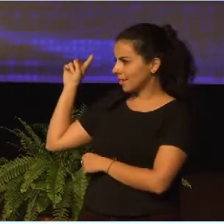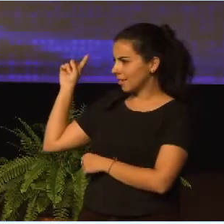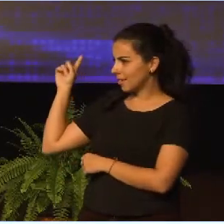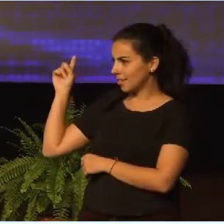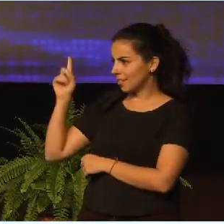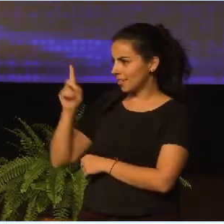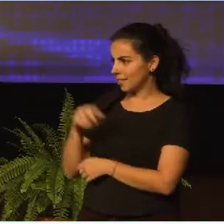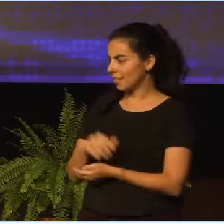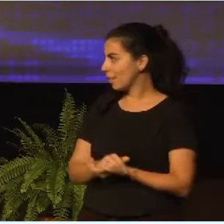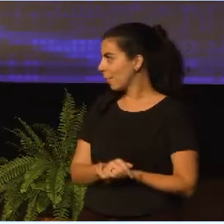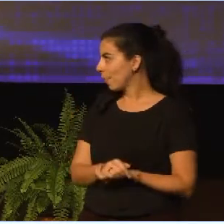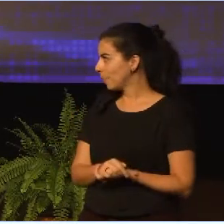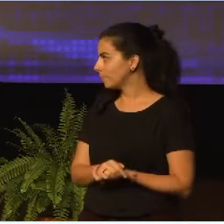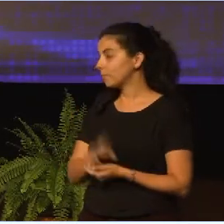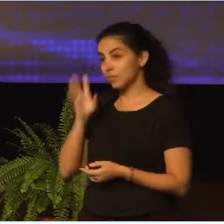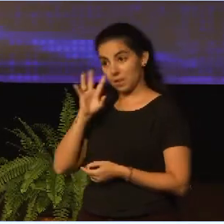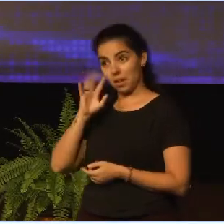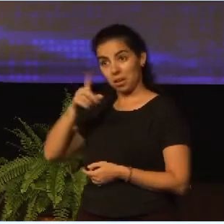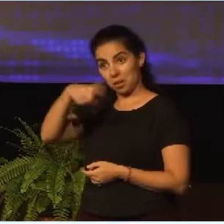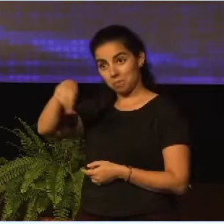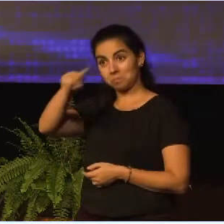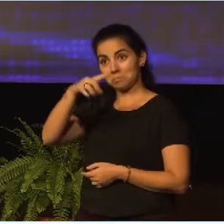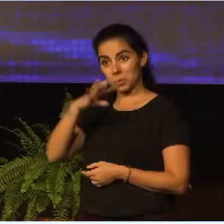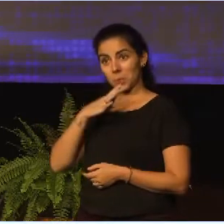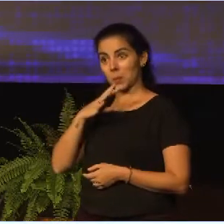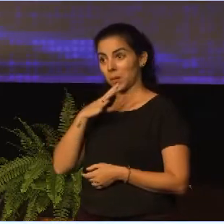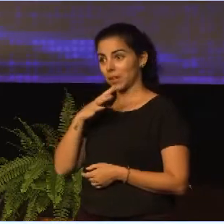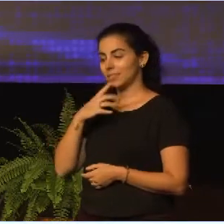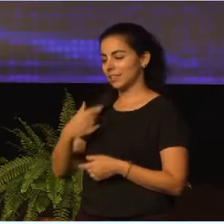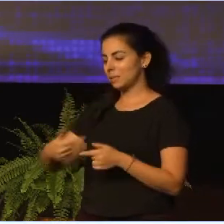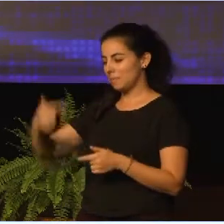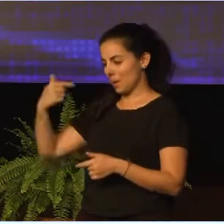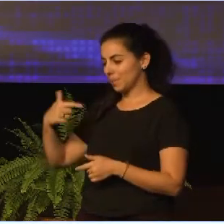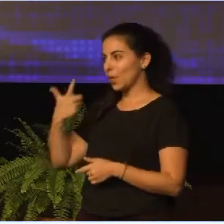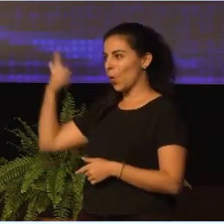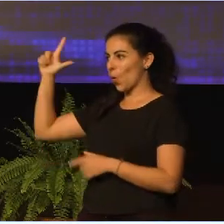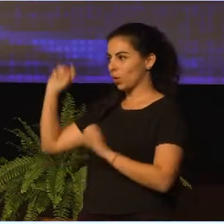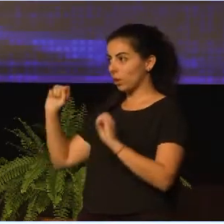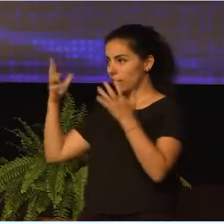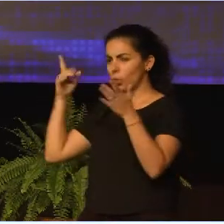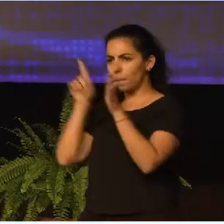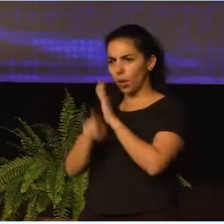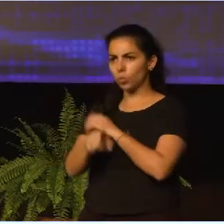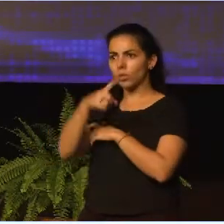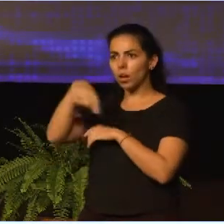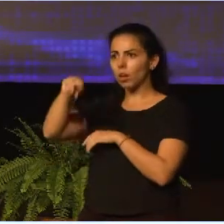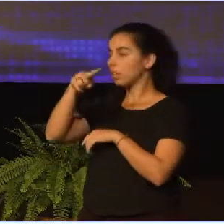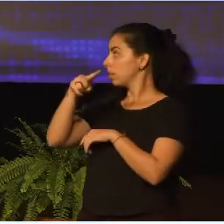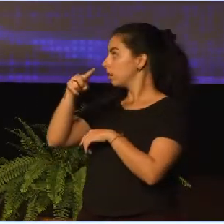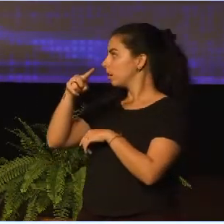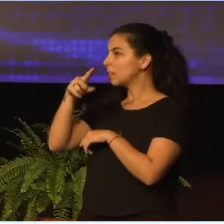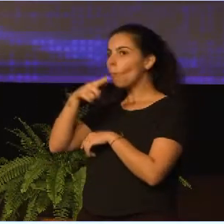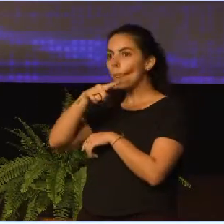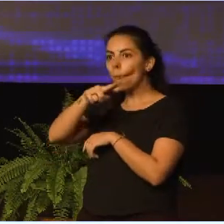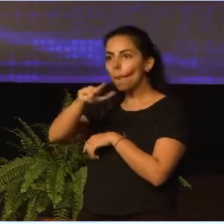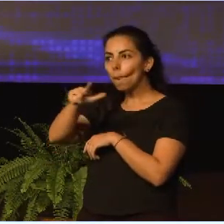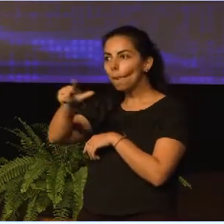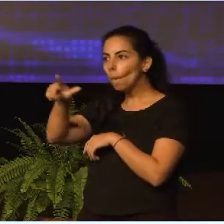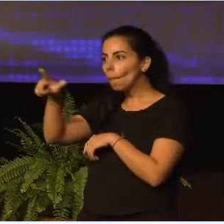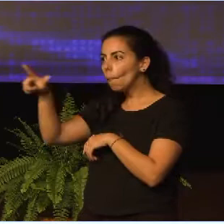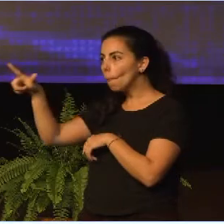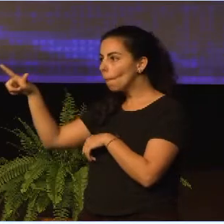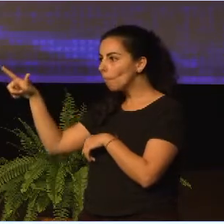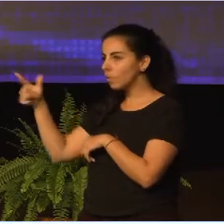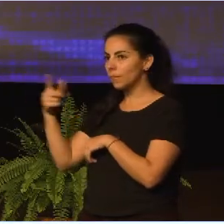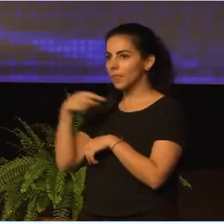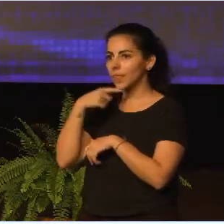Cara, é muito legal estar num evento assim. A semana passada a gente estava num evento de uma empresa. Eu falei, pô, alguém ouviu falar de Serenata? Ninguém, assim, tipo 100%. A gente